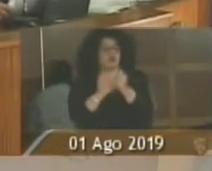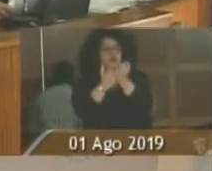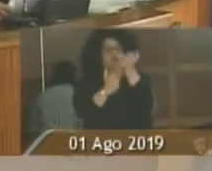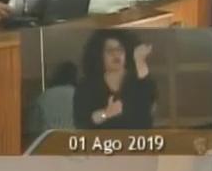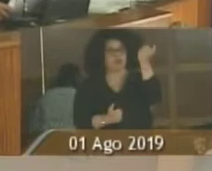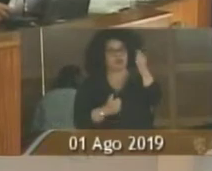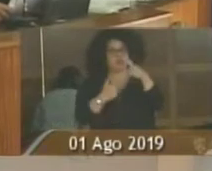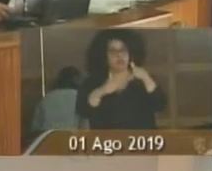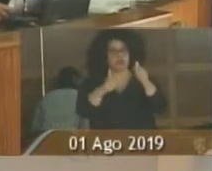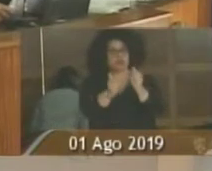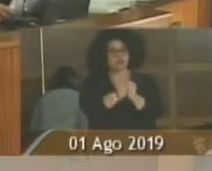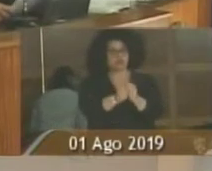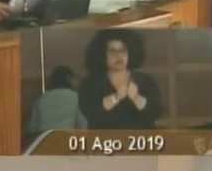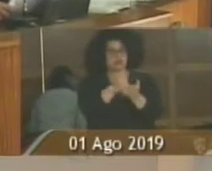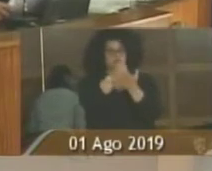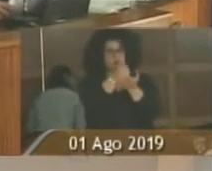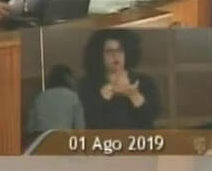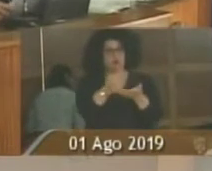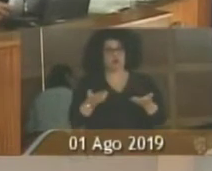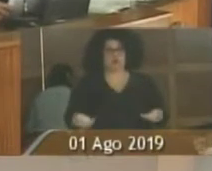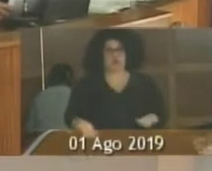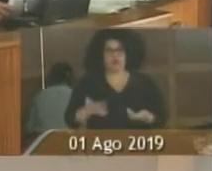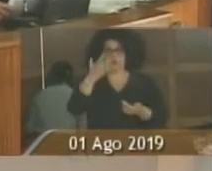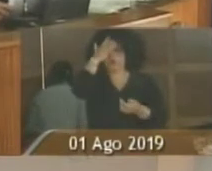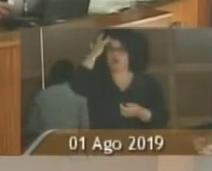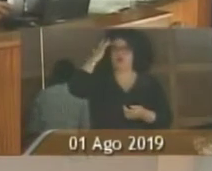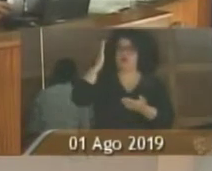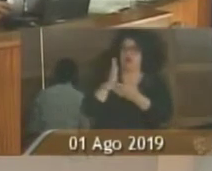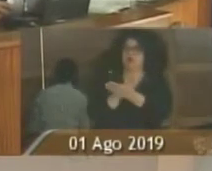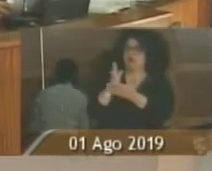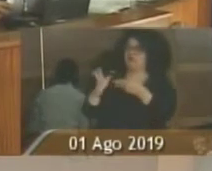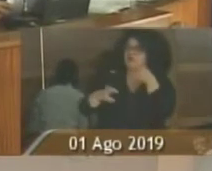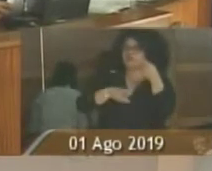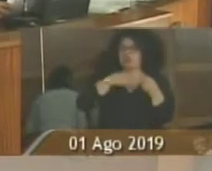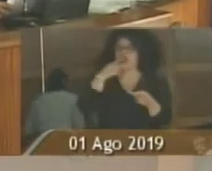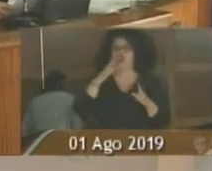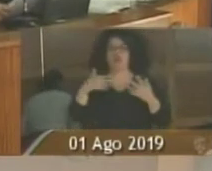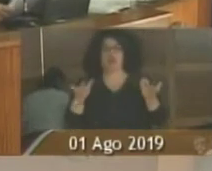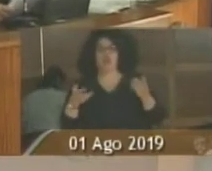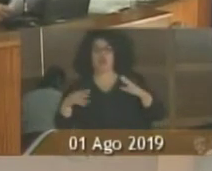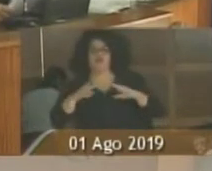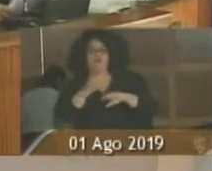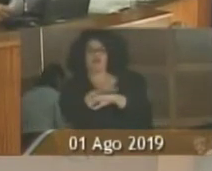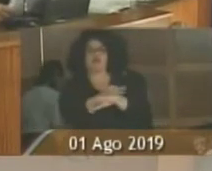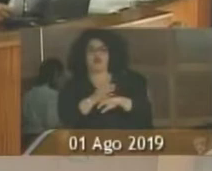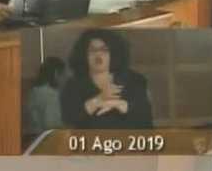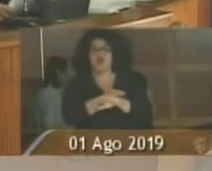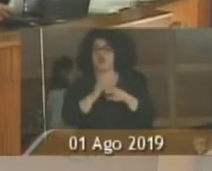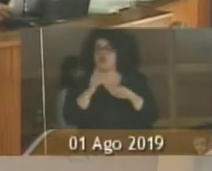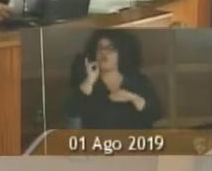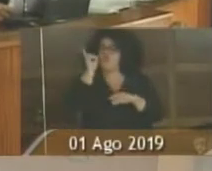assessores. Tão contrário do que algumas pessoas tentam